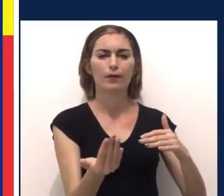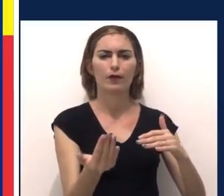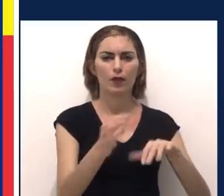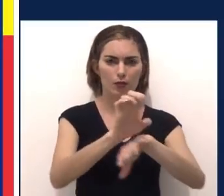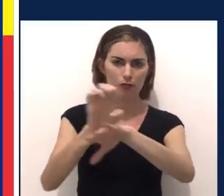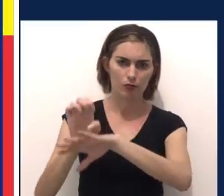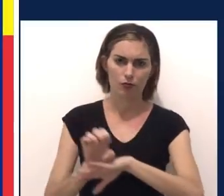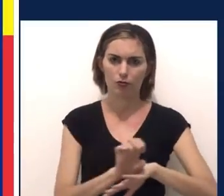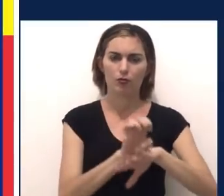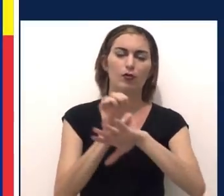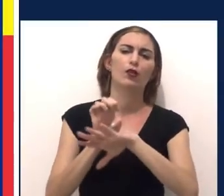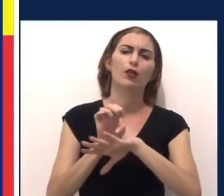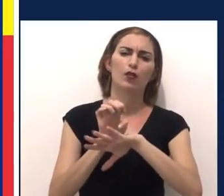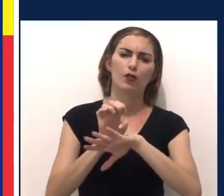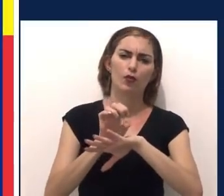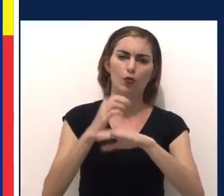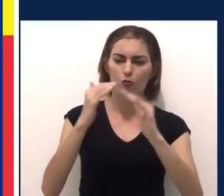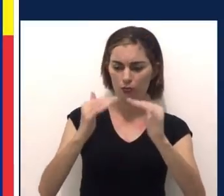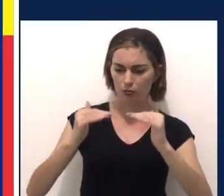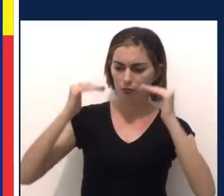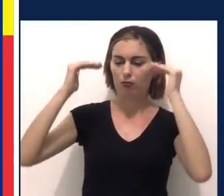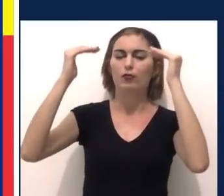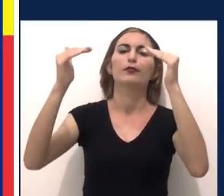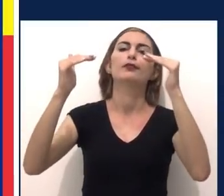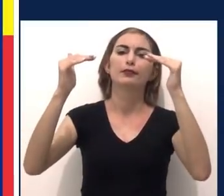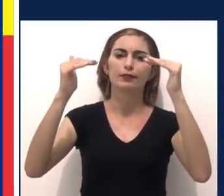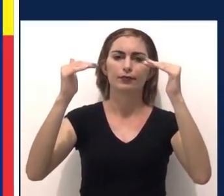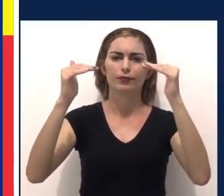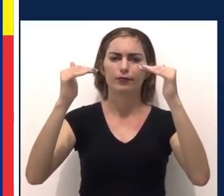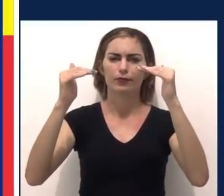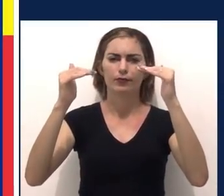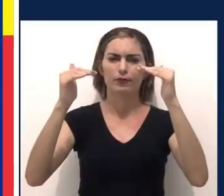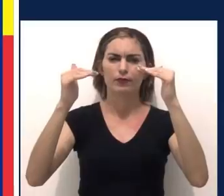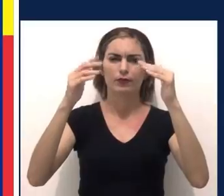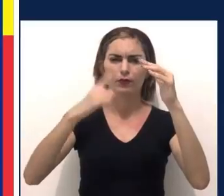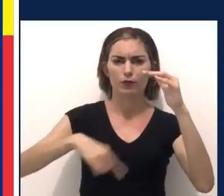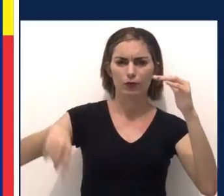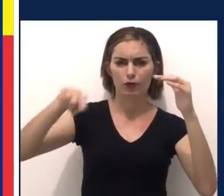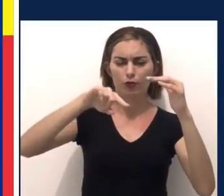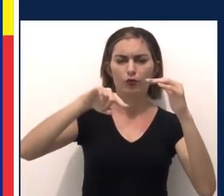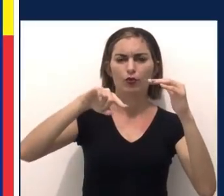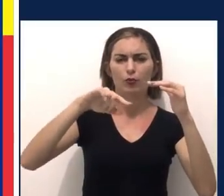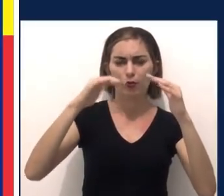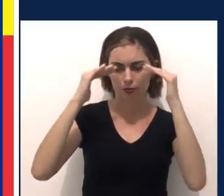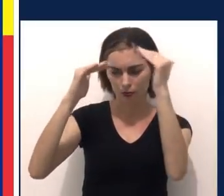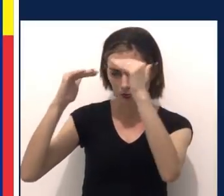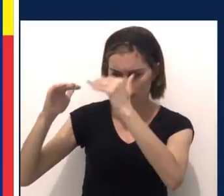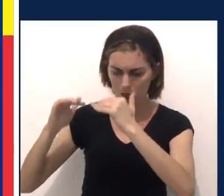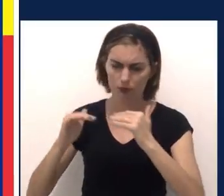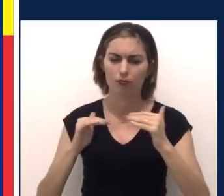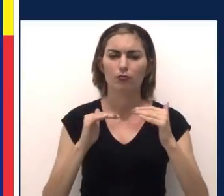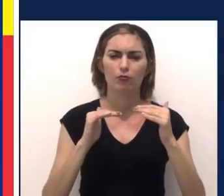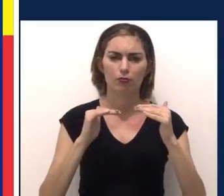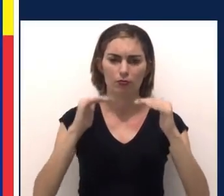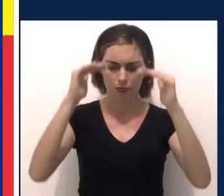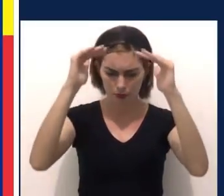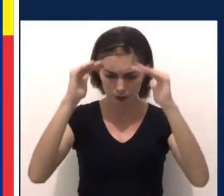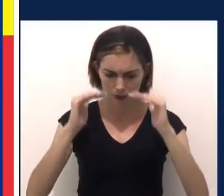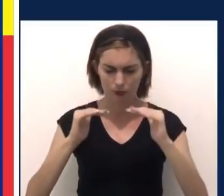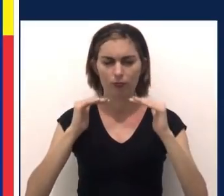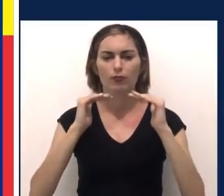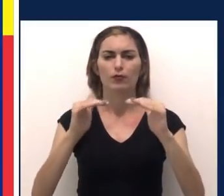transferindo-os ao Estado, cuja soberania sobre os súditos